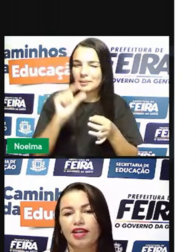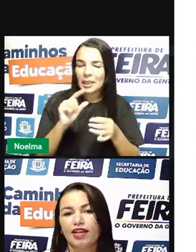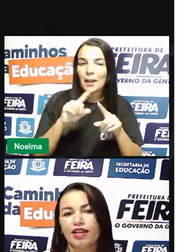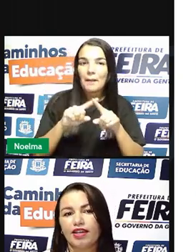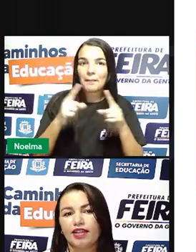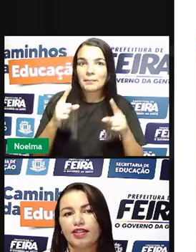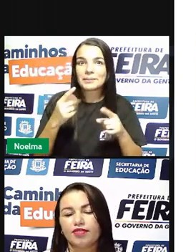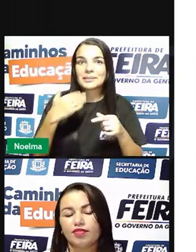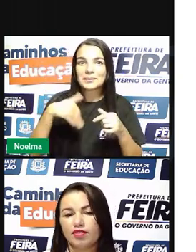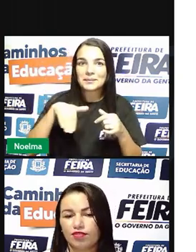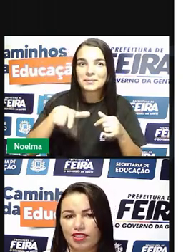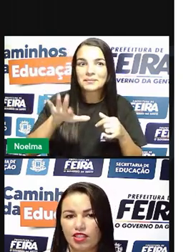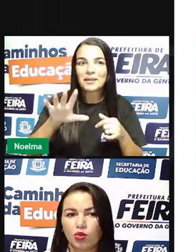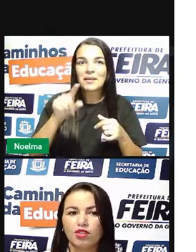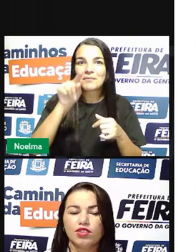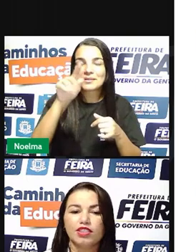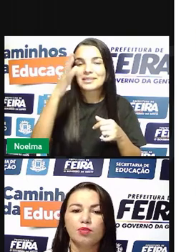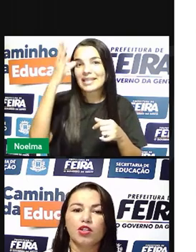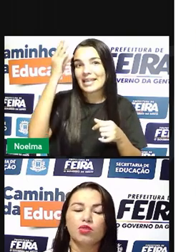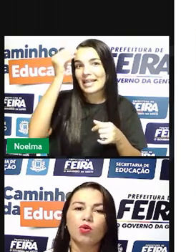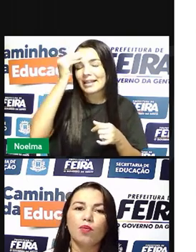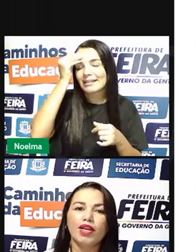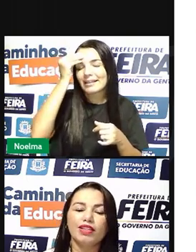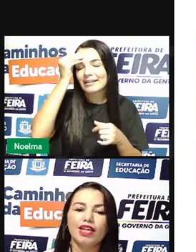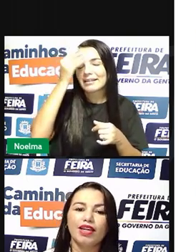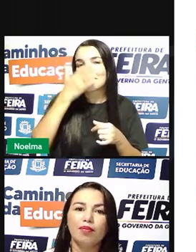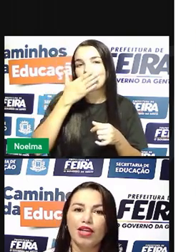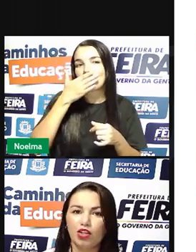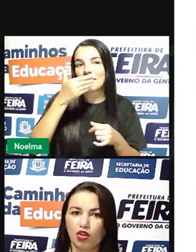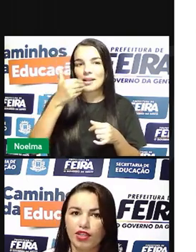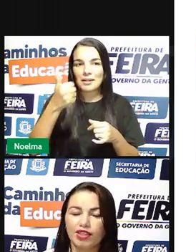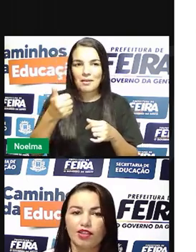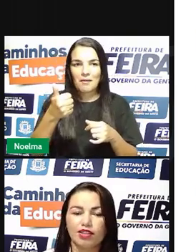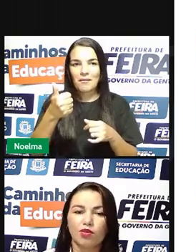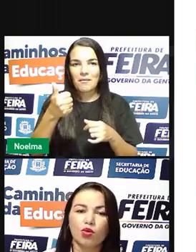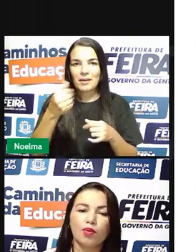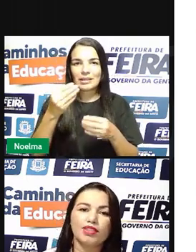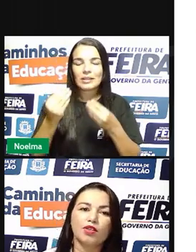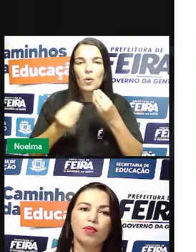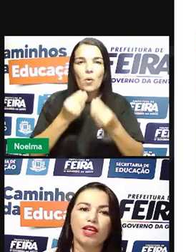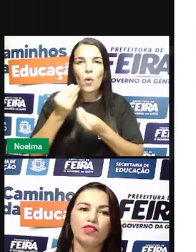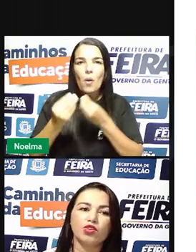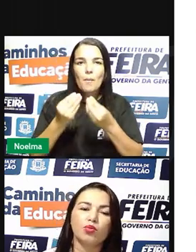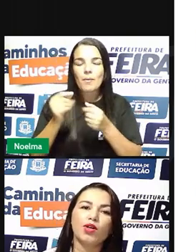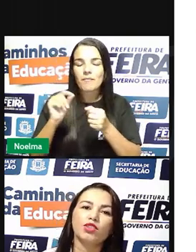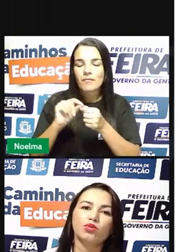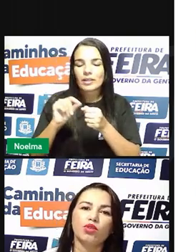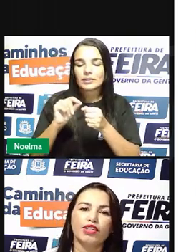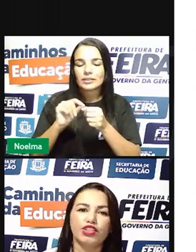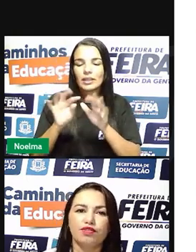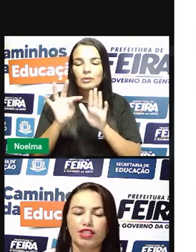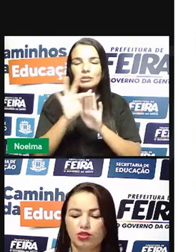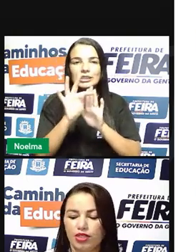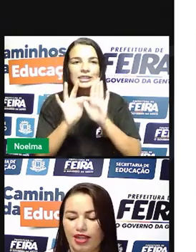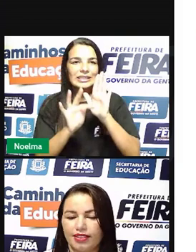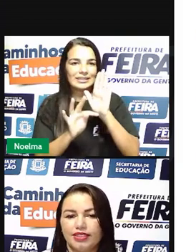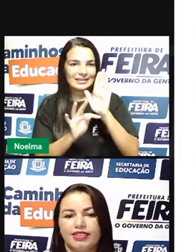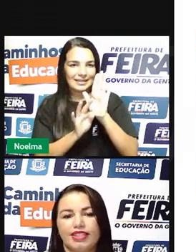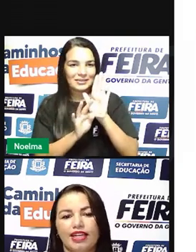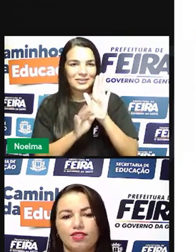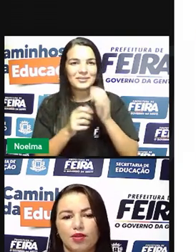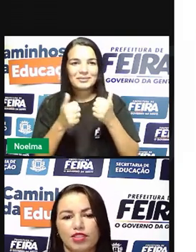vai fazer com que vocês possam compreender melhor, né, ter uma compreensão prévia sobre o assunto que a gente vai